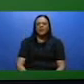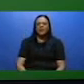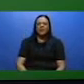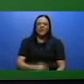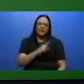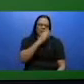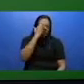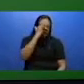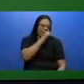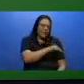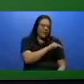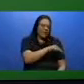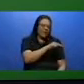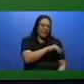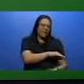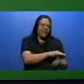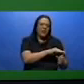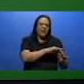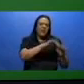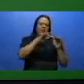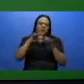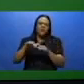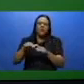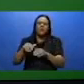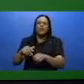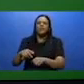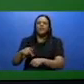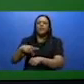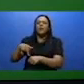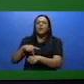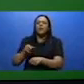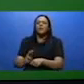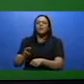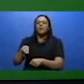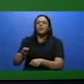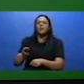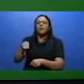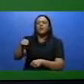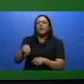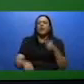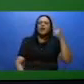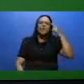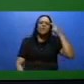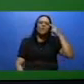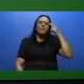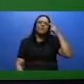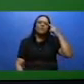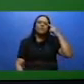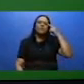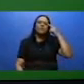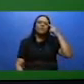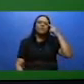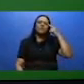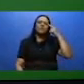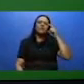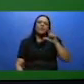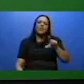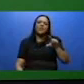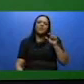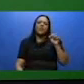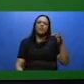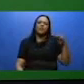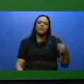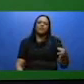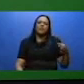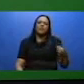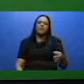Mesopotâmia por uma máquina do tempo. Pense em cada situação apresentada a seguir e assinale a alternativa que corresponde ao que